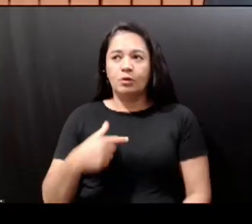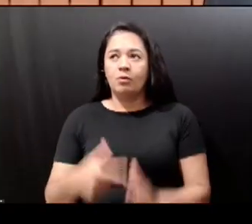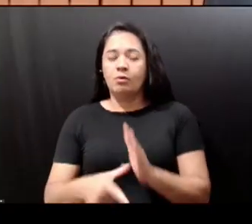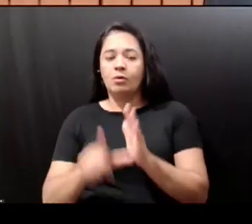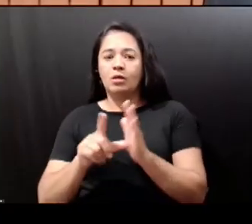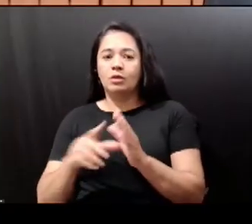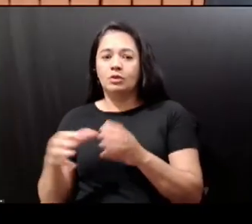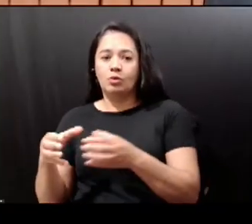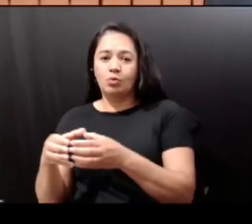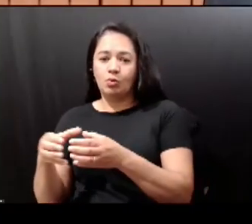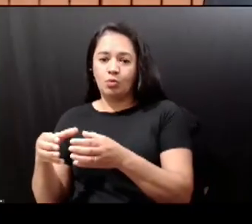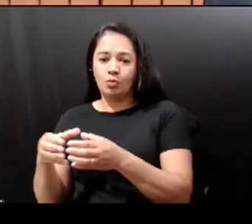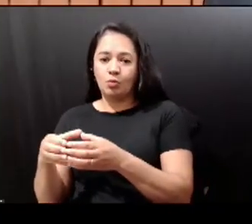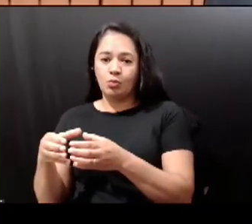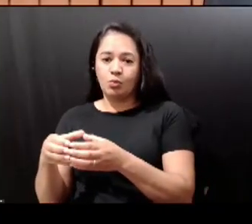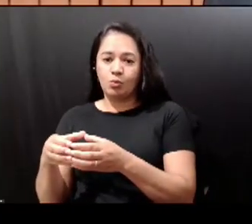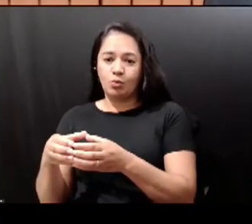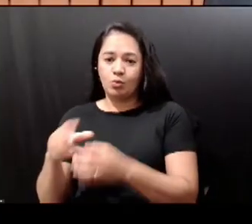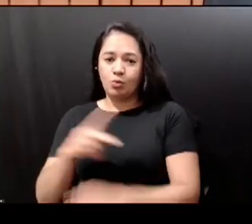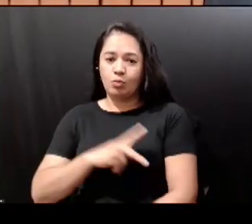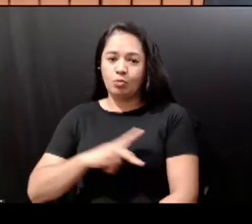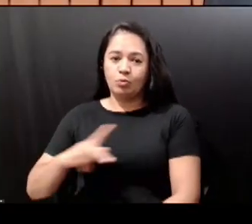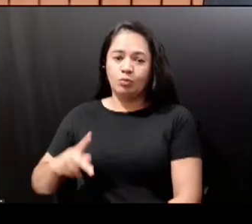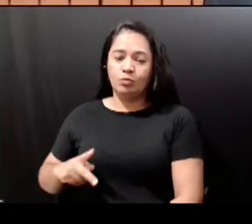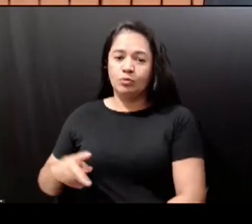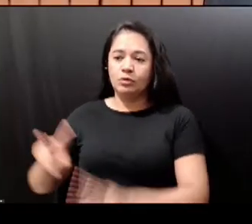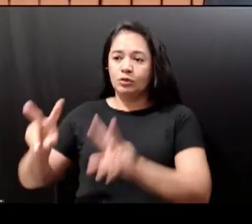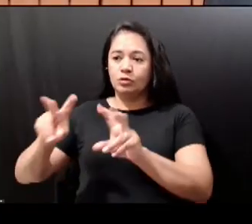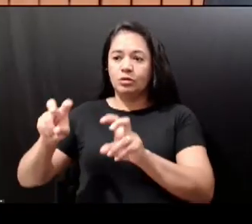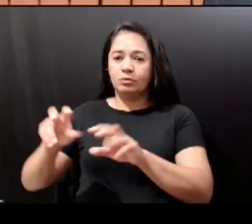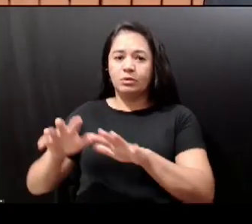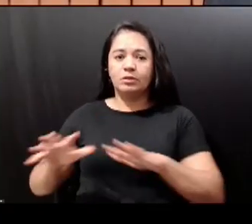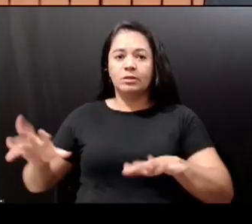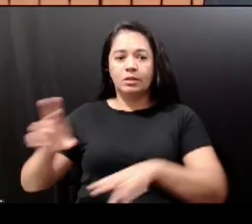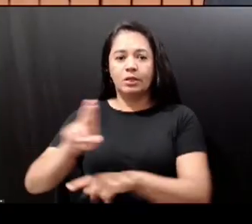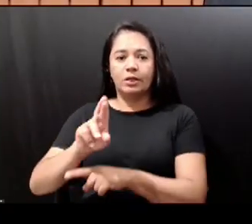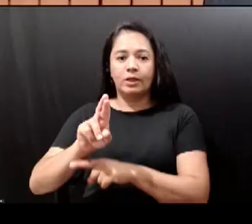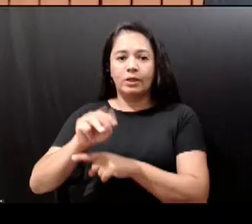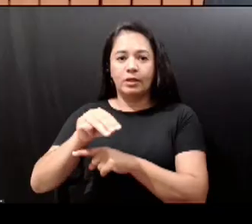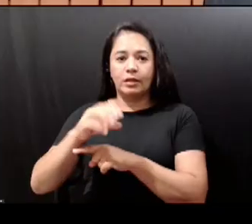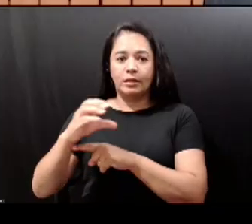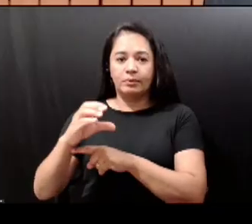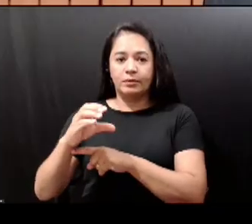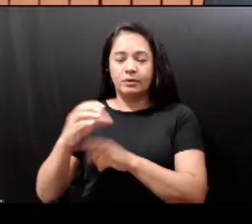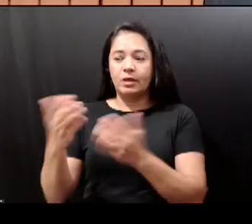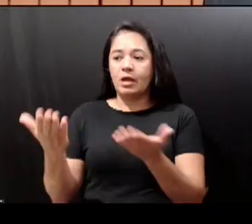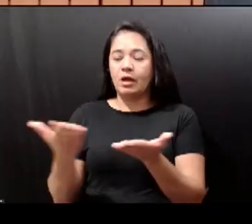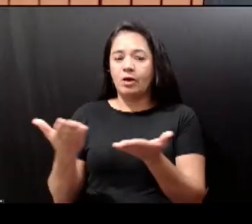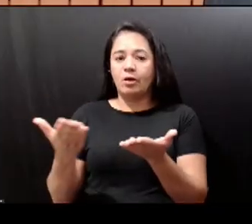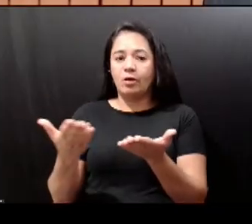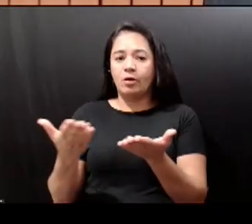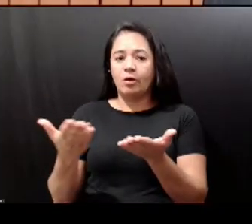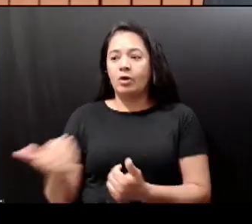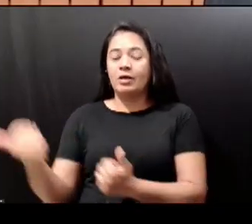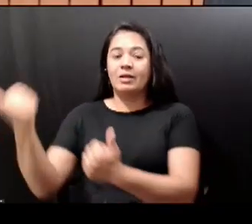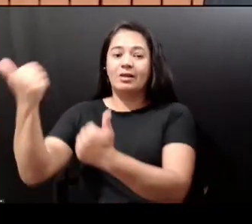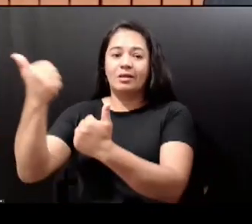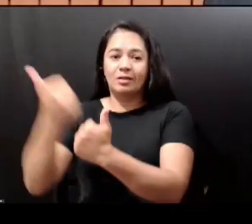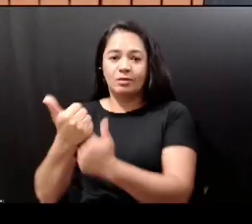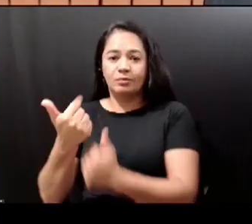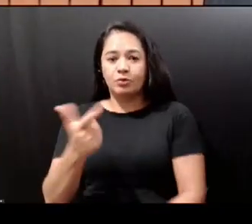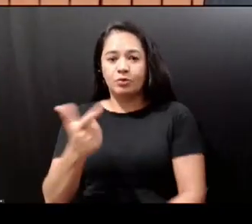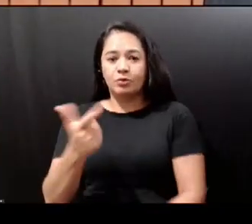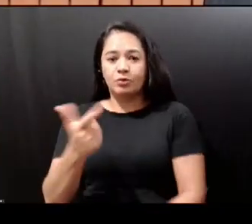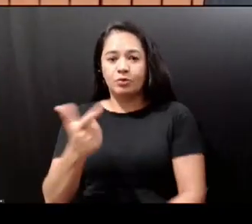de assuntos da região metropolitana, no qual passei essa comissão a um outro vereador da casa